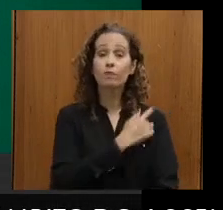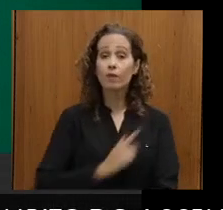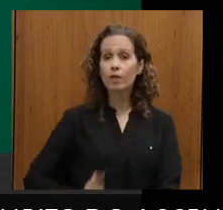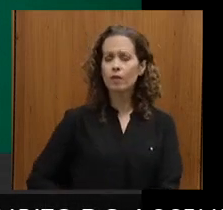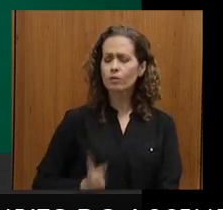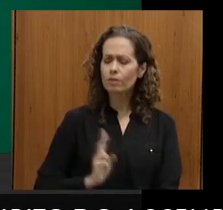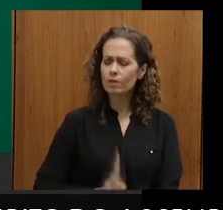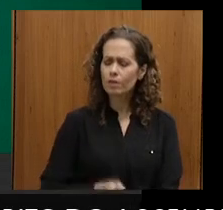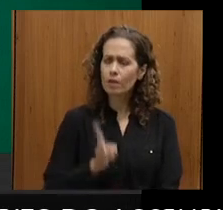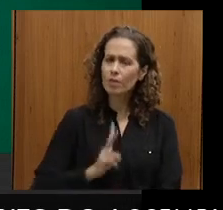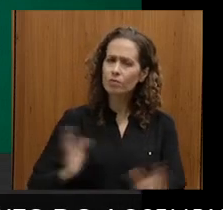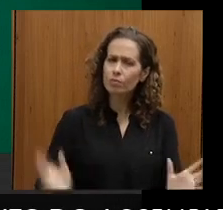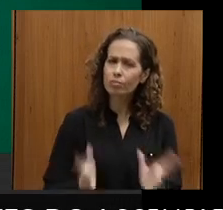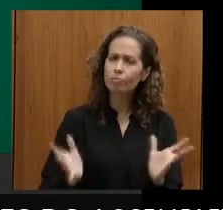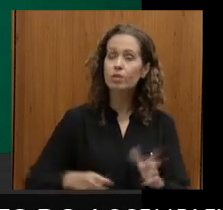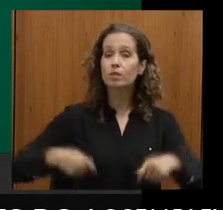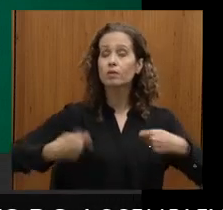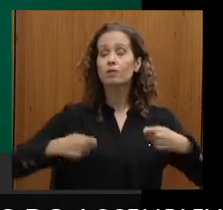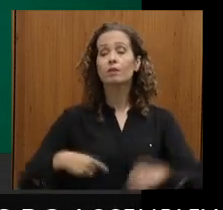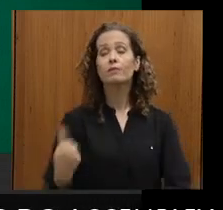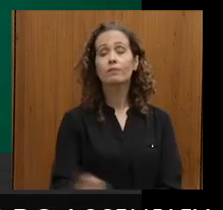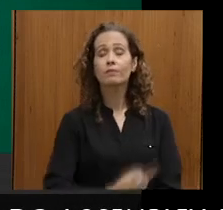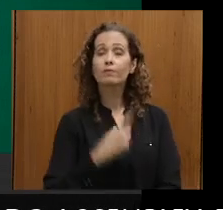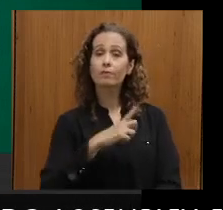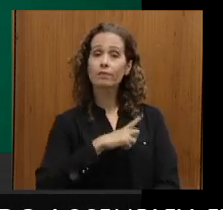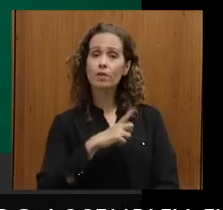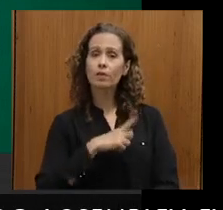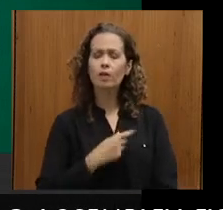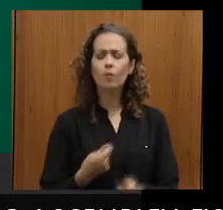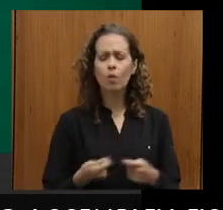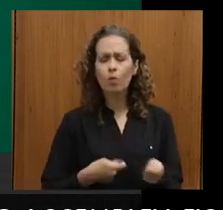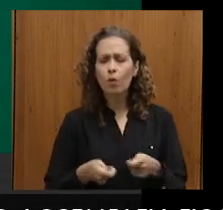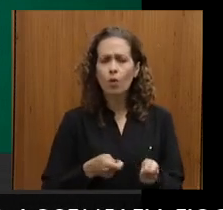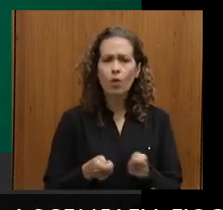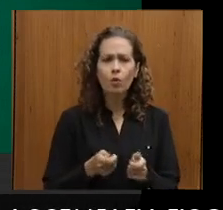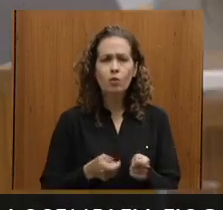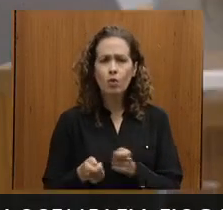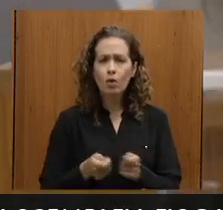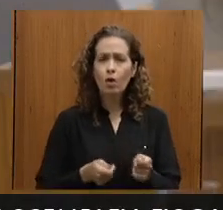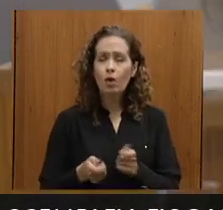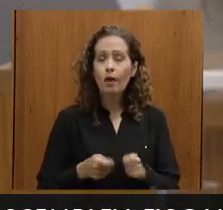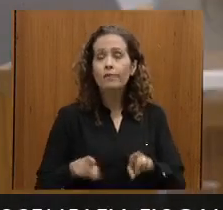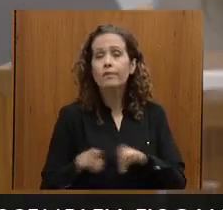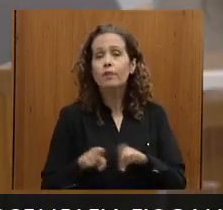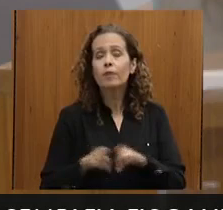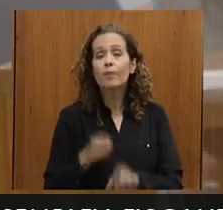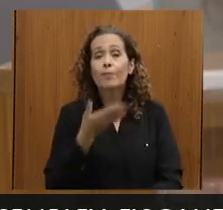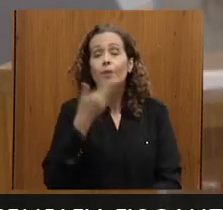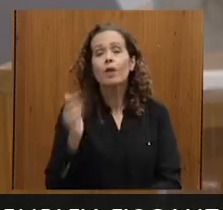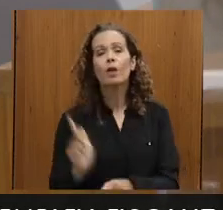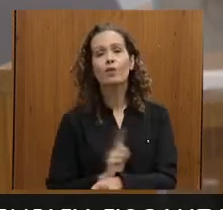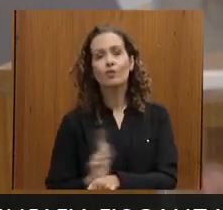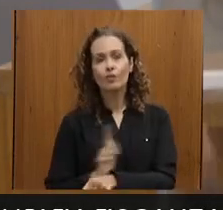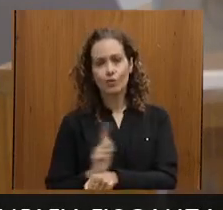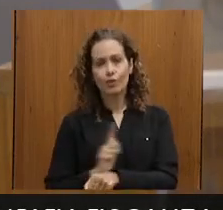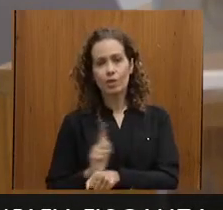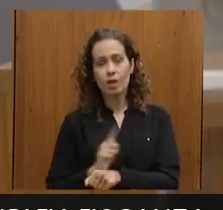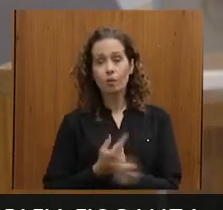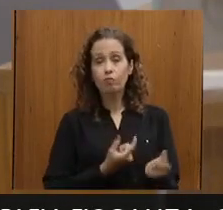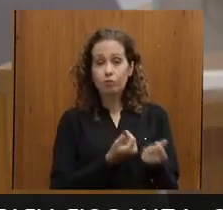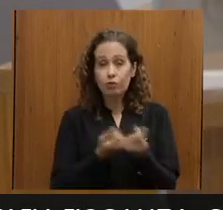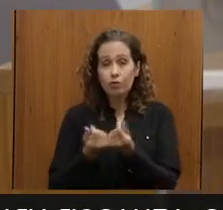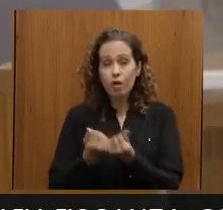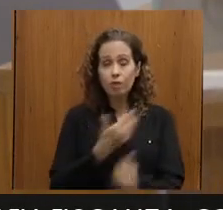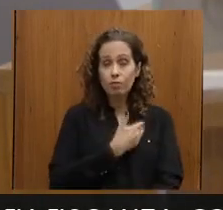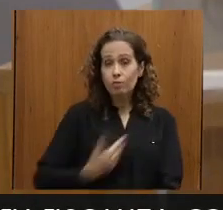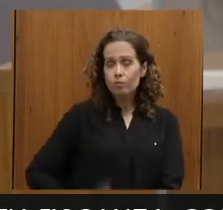a necessidade que nós temos de controlar e de fazer uma melhor gestão das contas públicas, mas